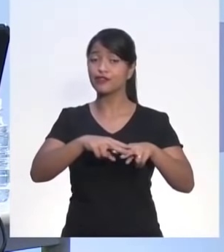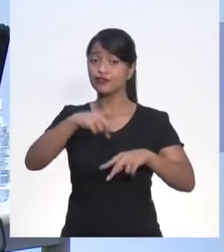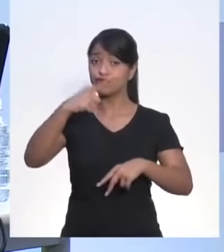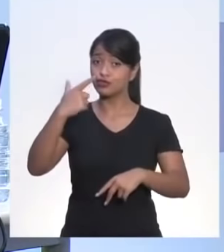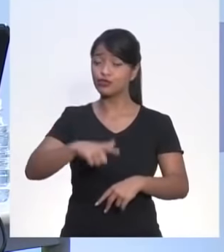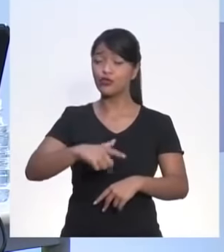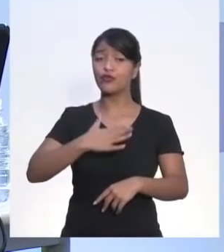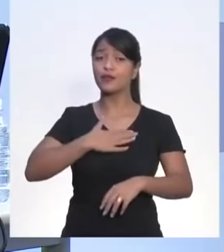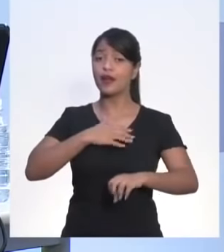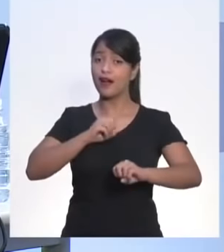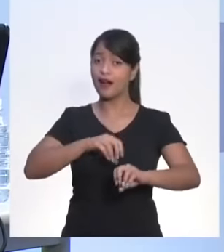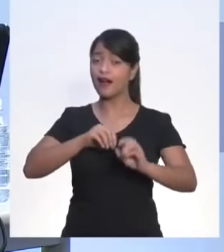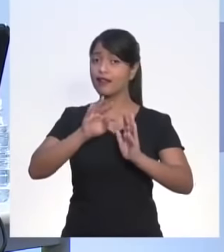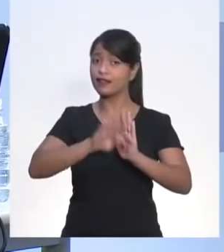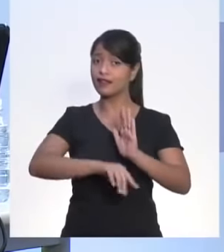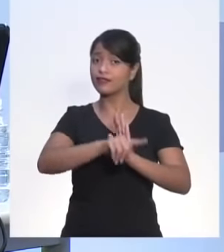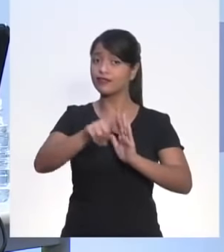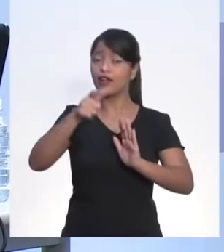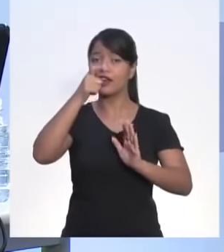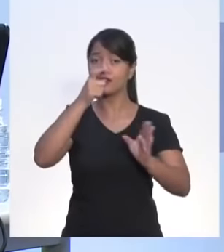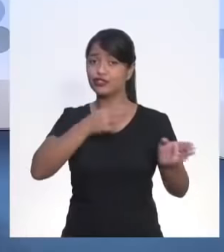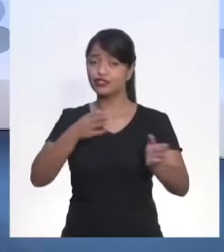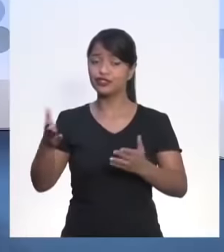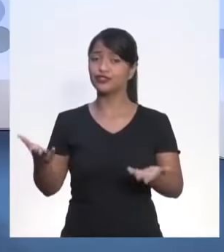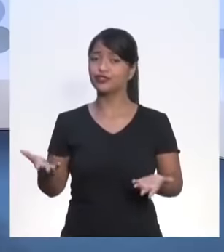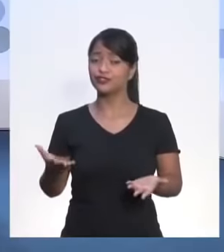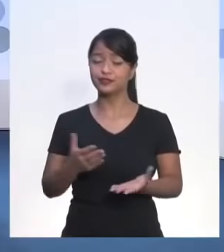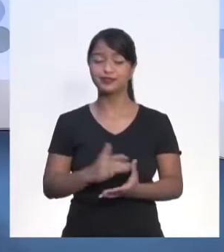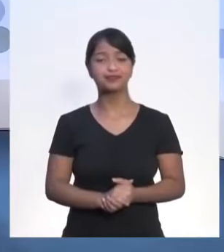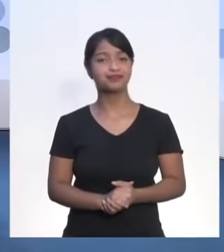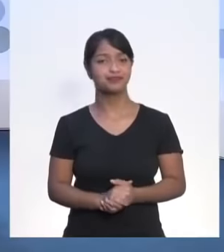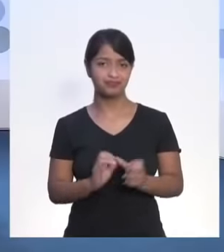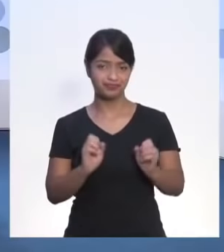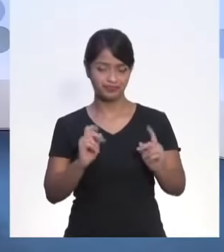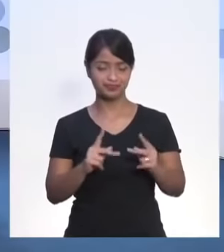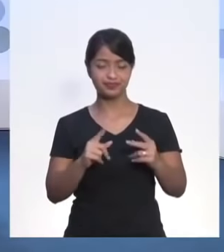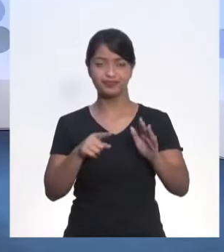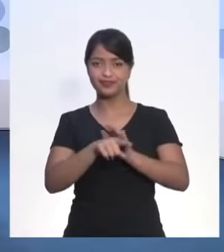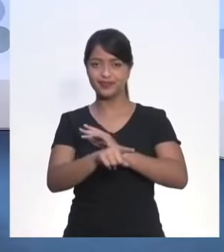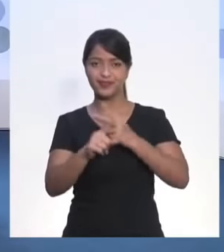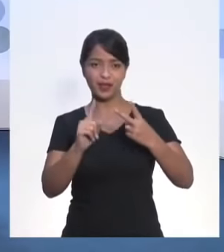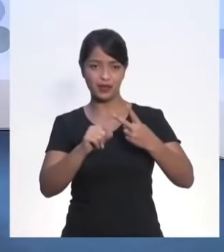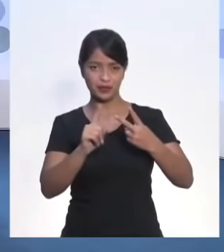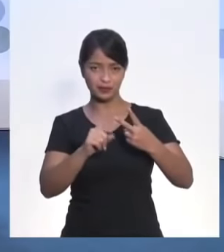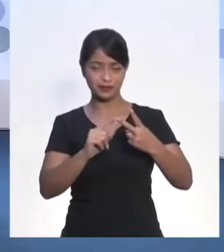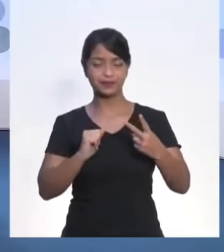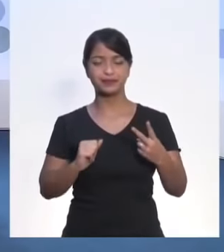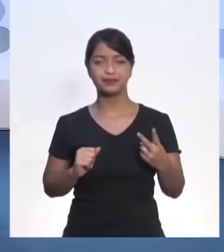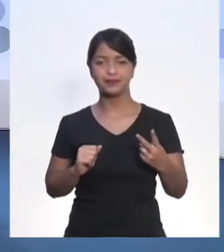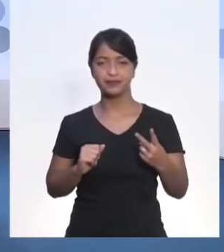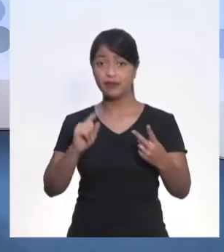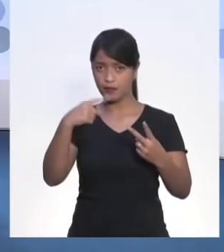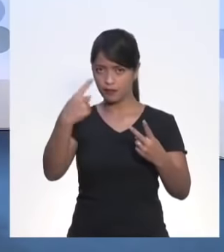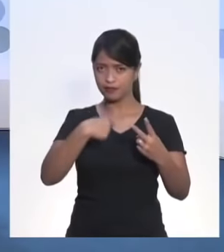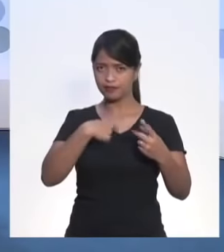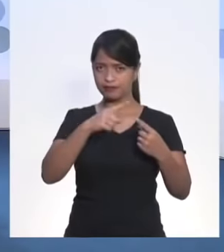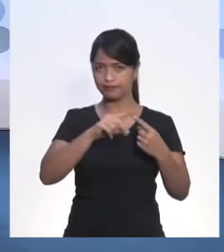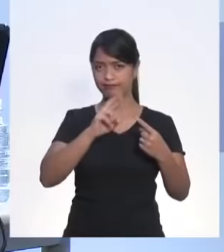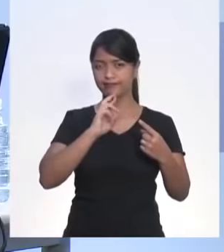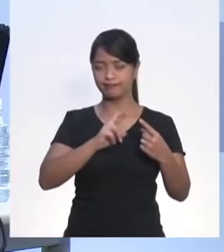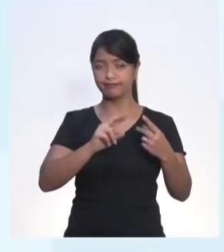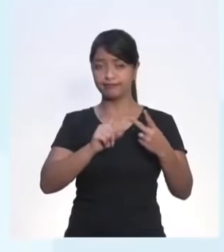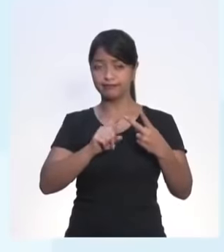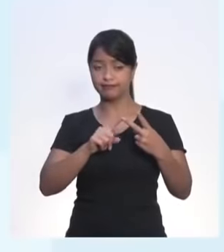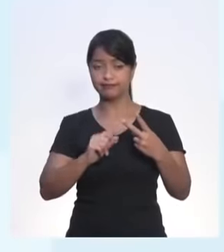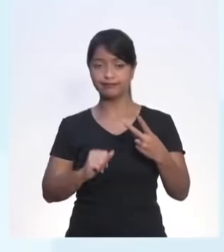tá difícil aqui. Então tá, vou deixar assim. Agora vamos para dois. Já falo delas. Em que